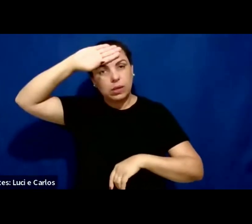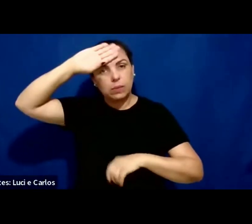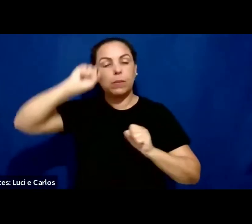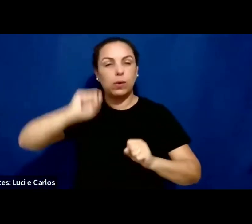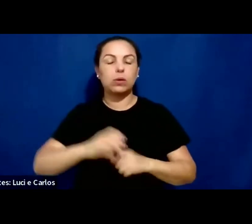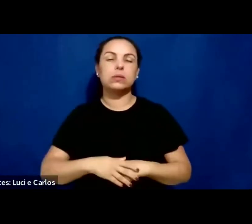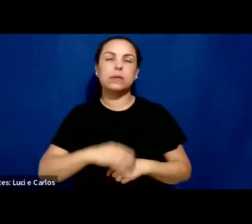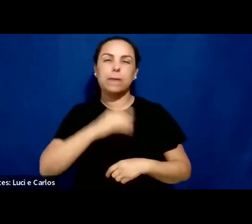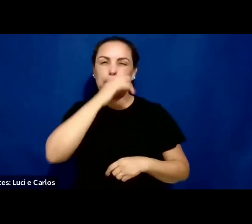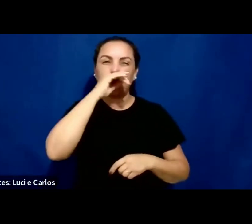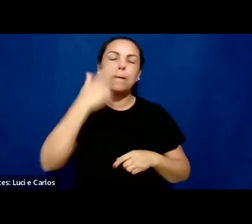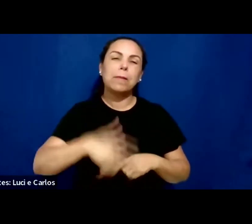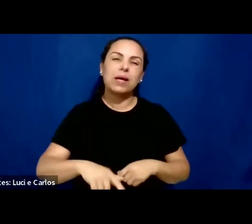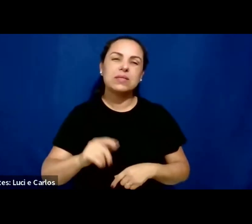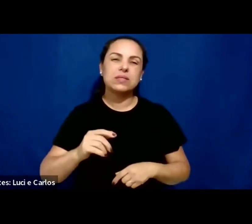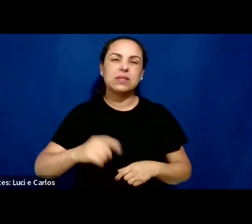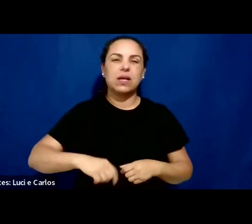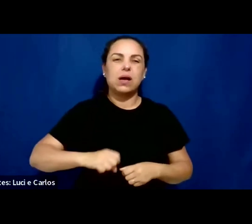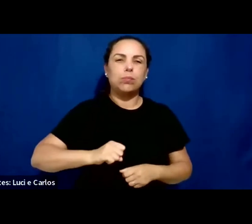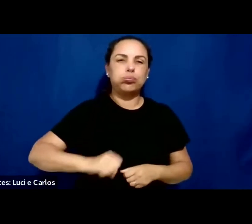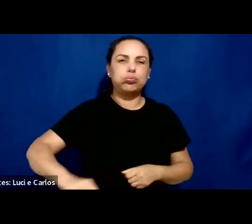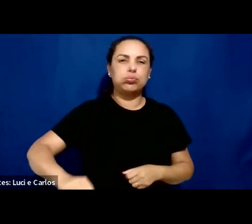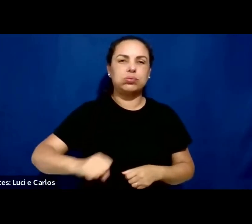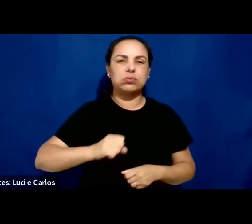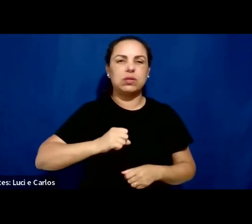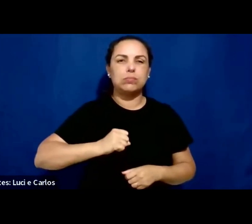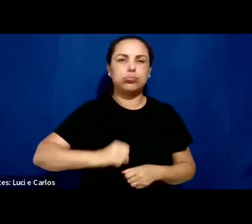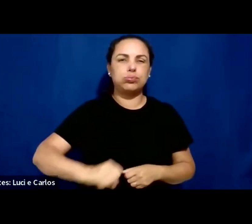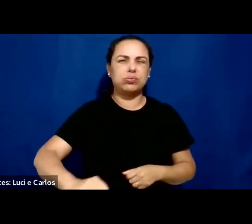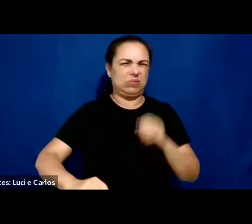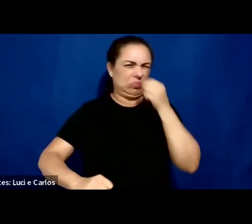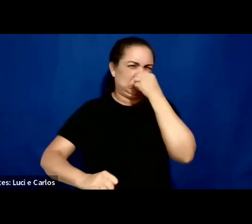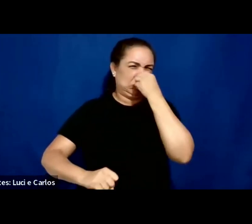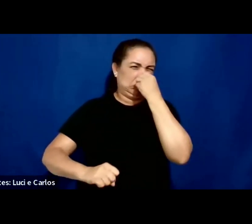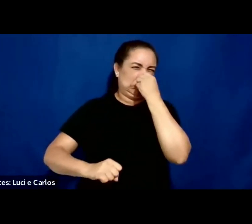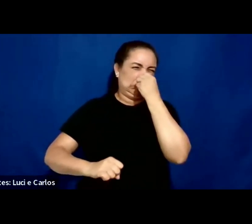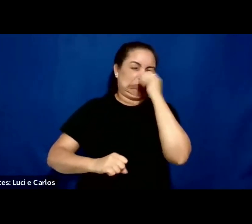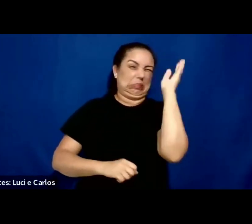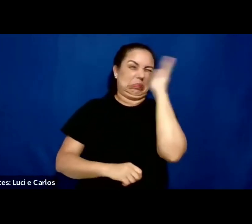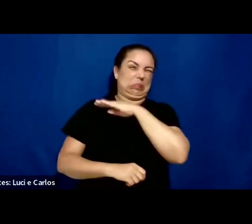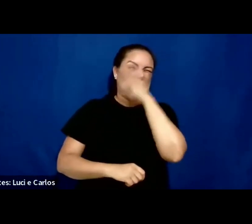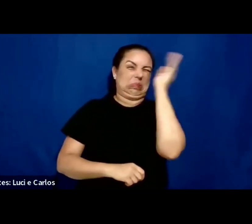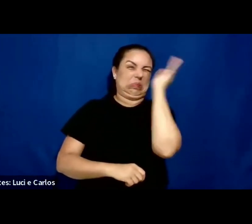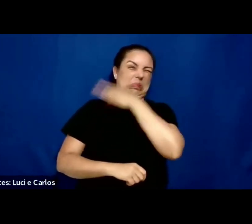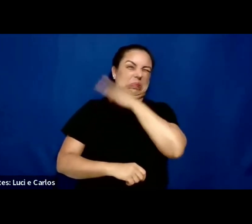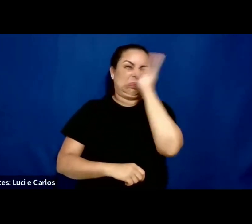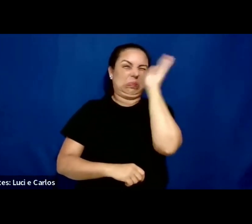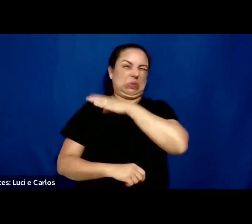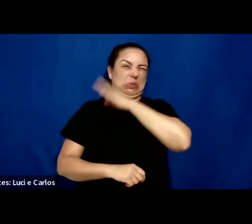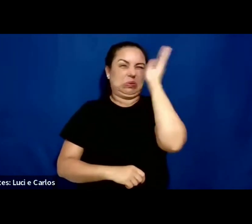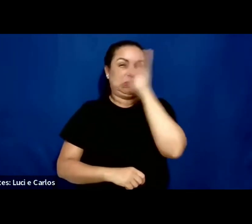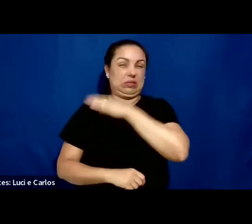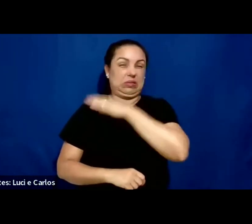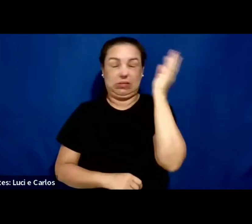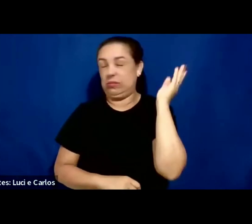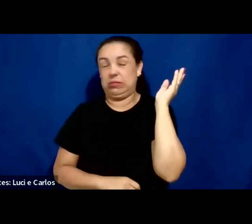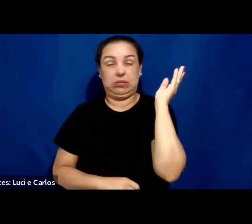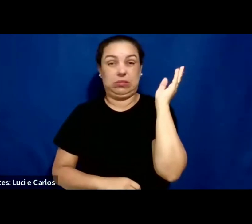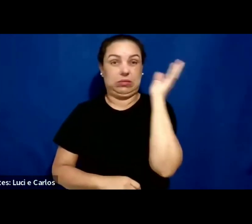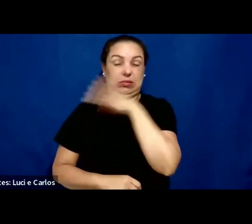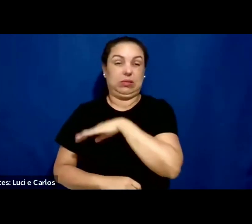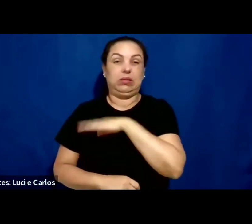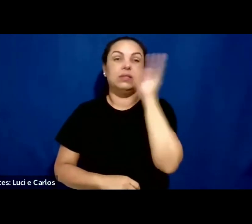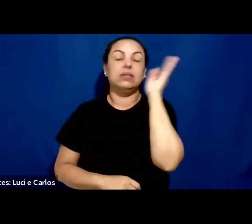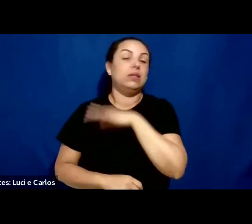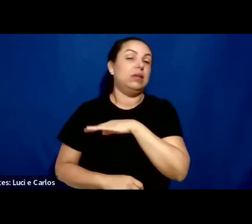Gases fétidos e muitos gases durante o dia. Você é uma locomotiva ambulante. Ninguém te aguenta